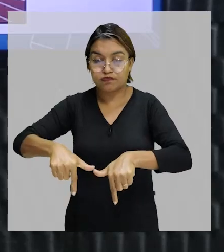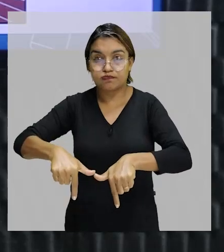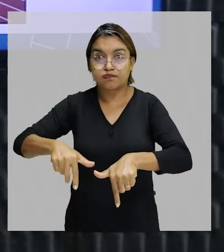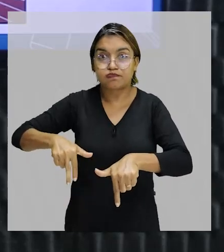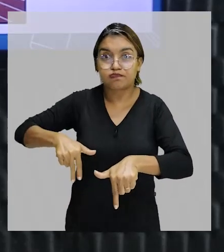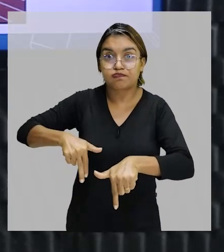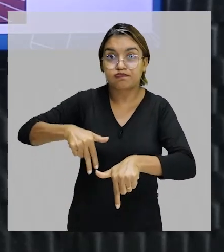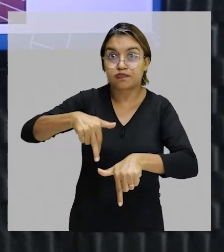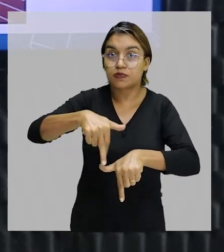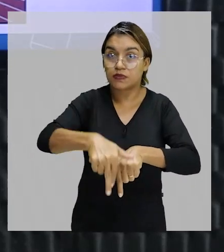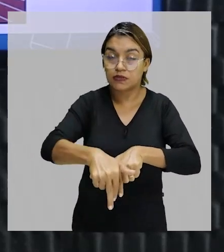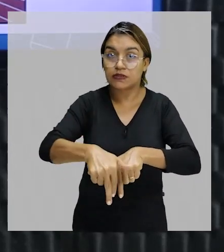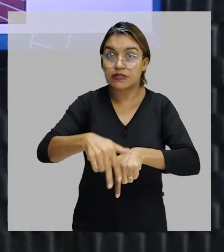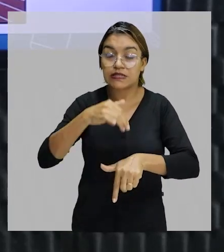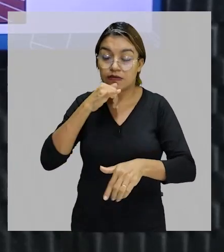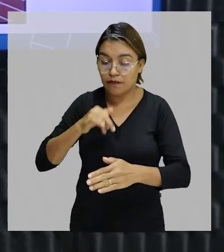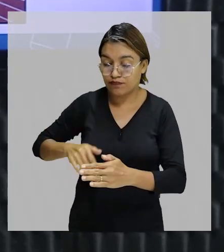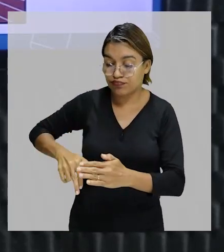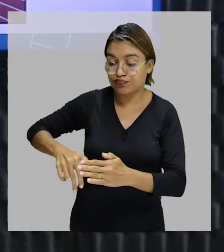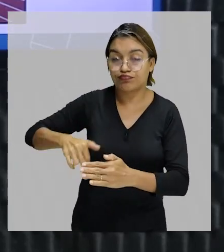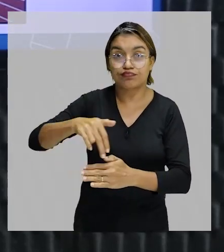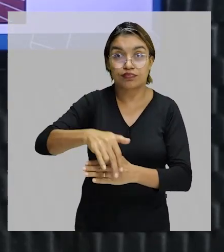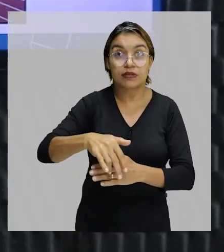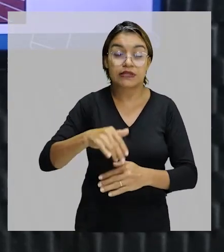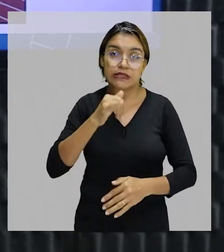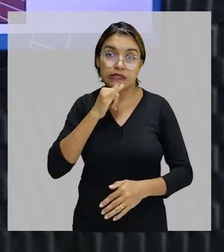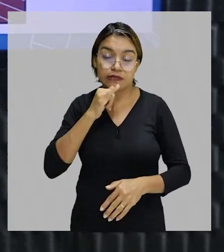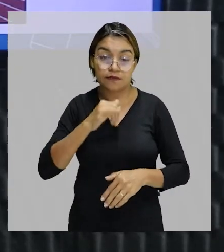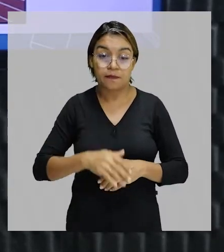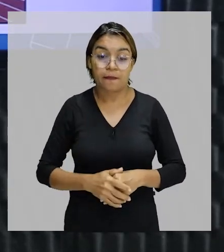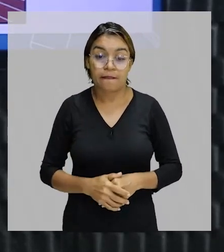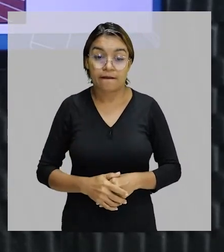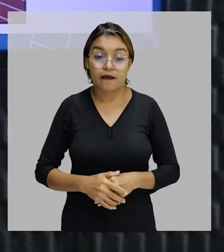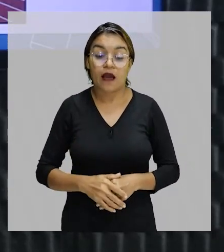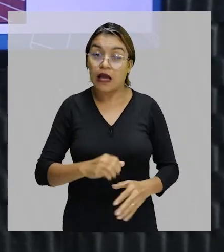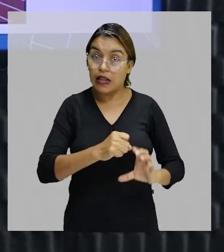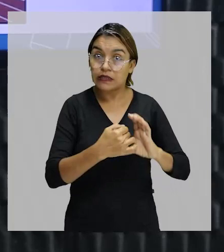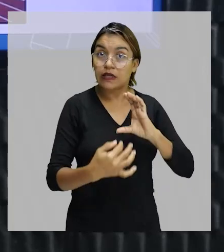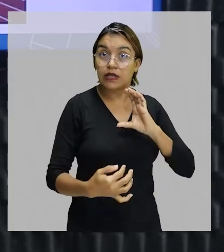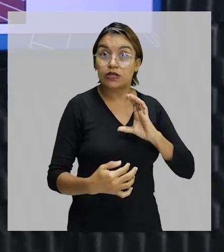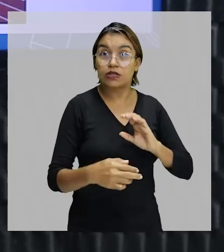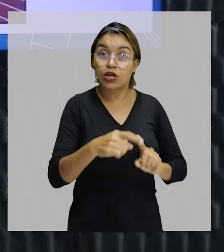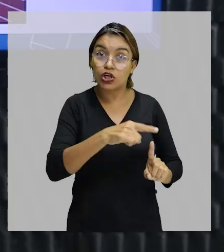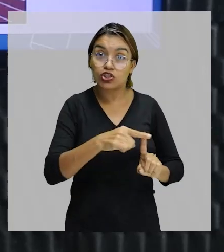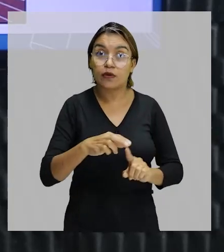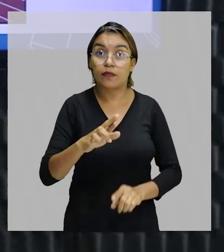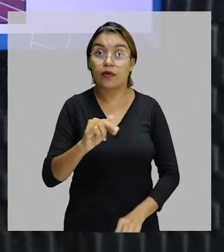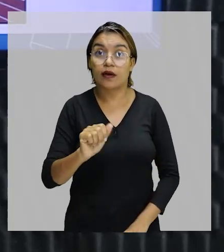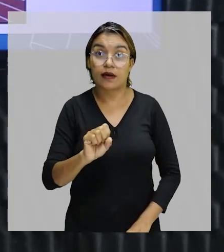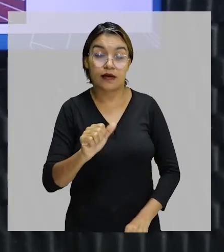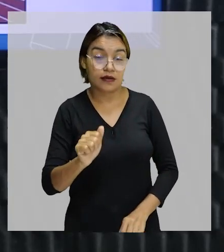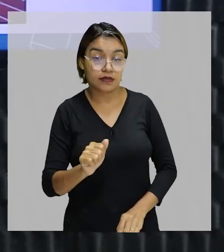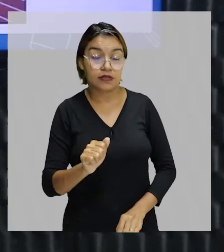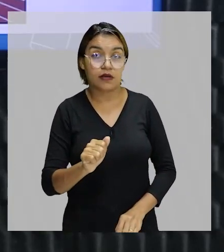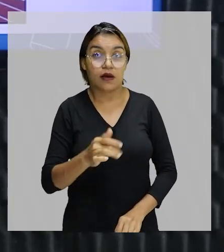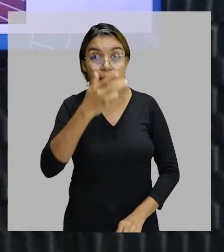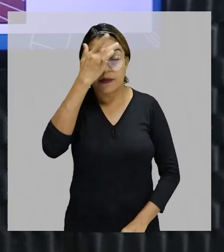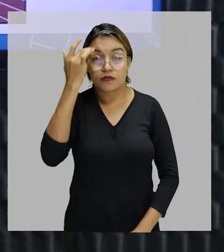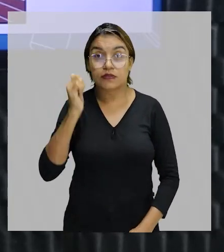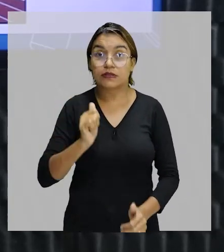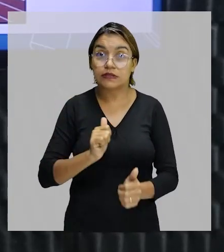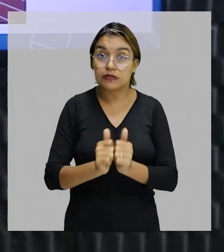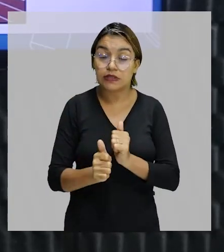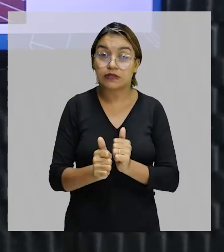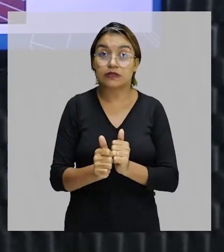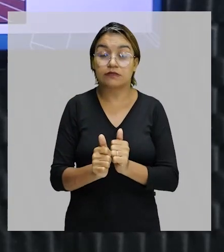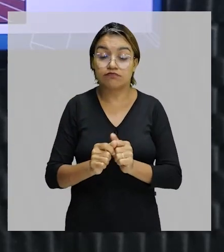aquelas características das provas rasas, né? São as mais curtinhas, o atleta deve permanecer sempre na sua raia.